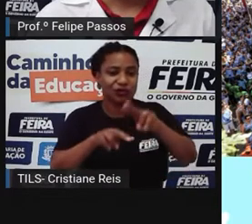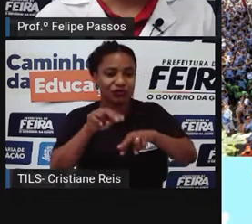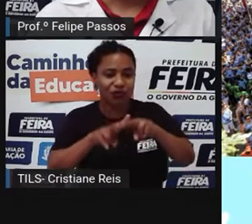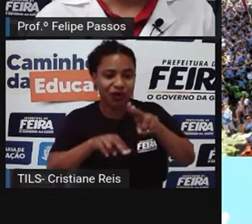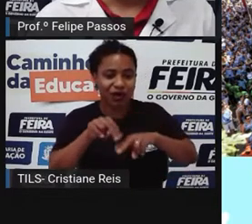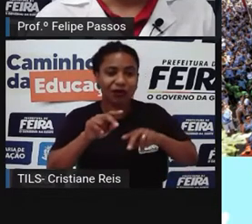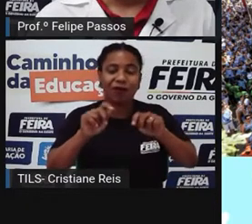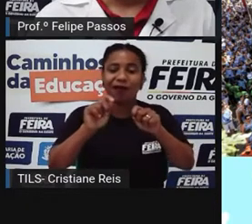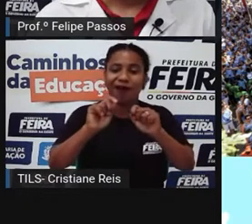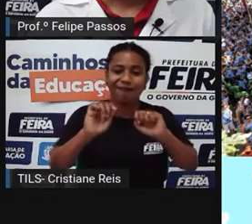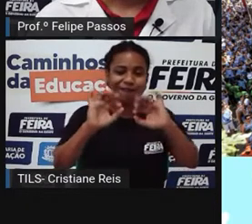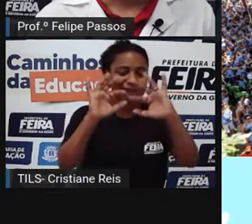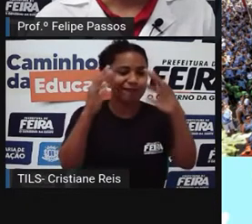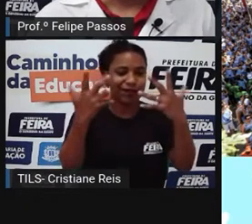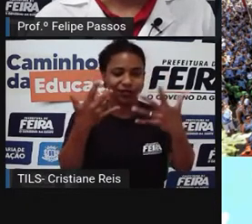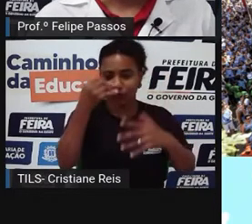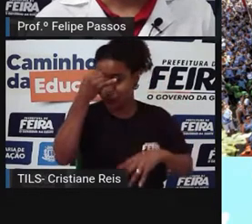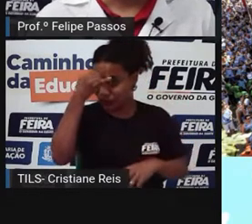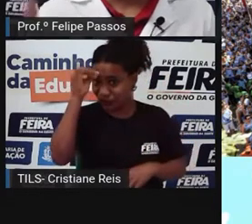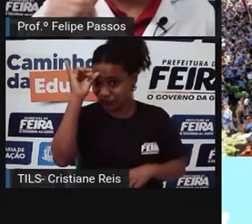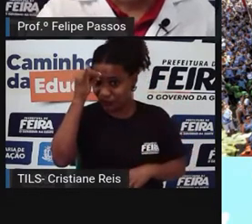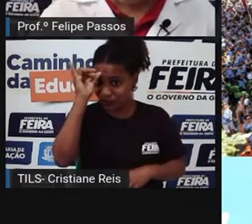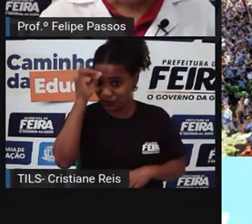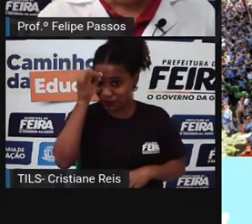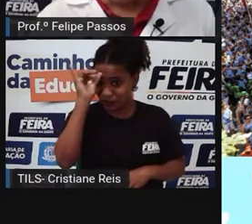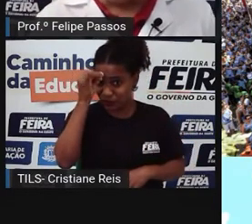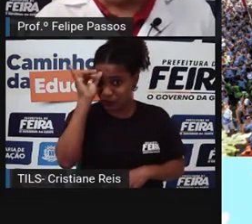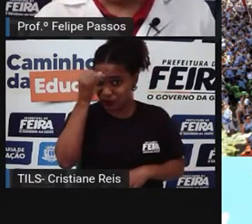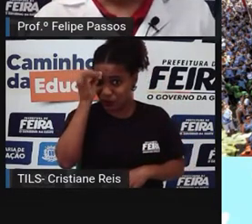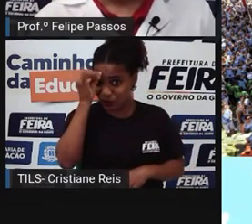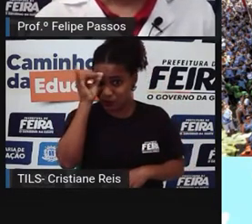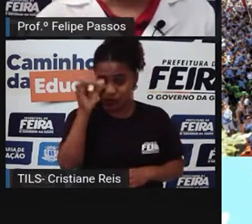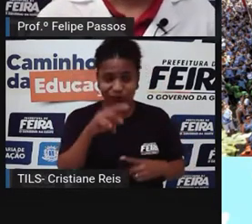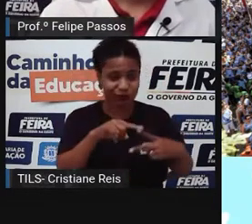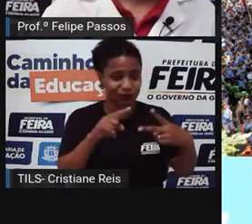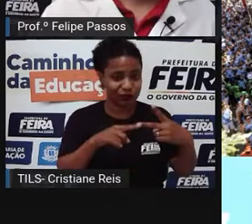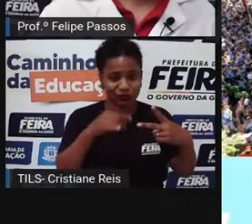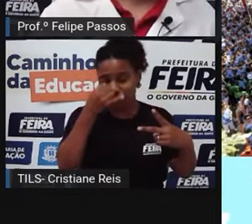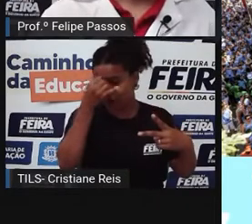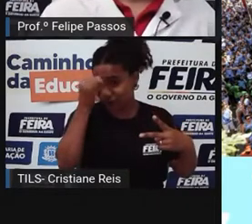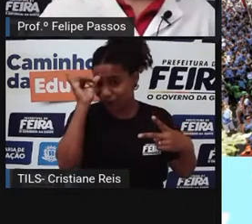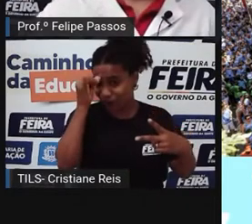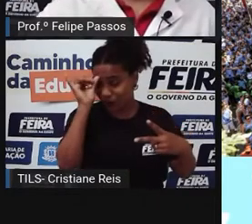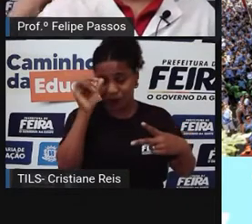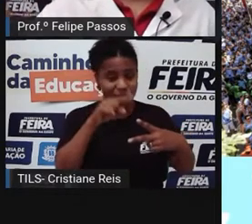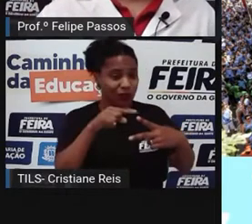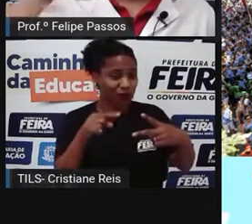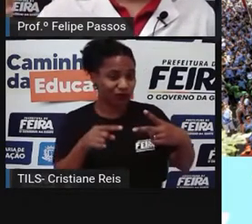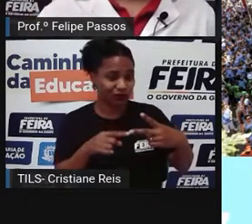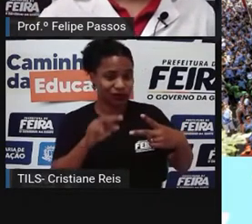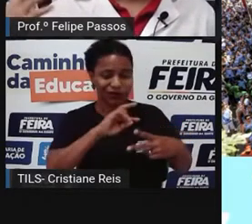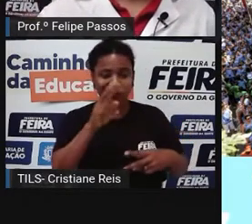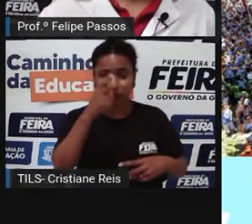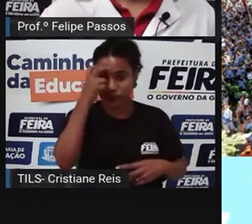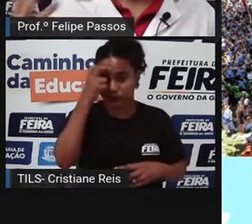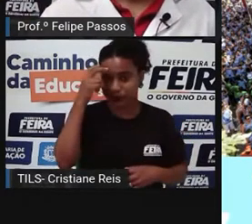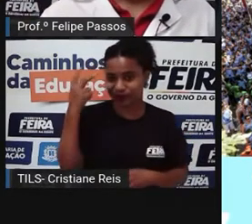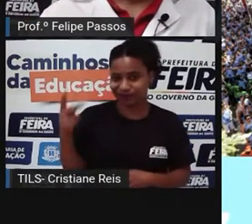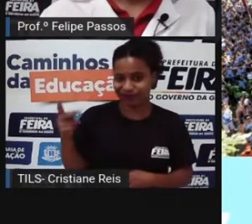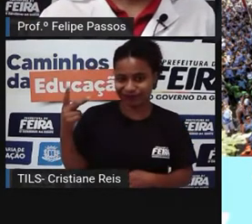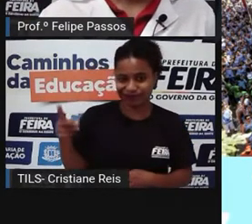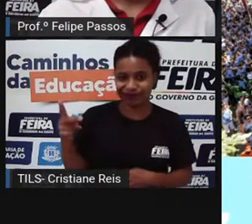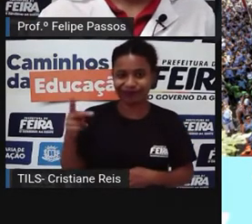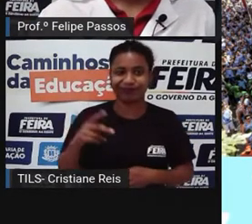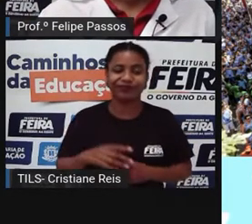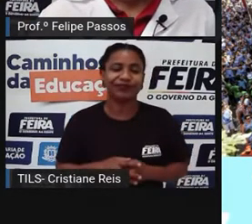né? Já ouviu falar de Caprichoso e Garantido? Depois você dá uma olhada aí no Google, que é uma festa também muito interessante. E tantas, e tantas, e tantas, e tantas